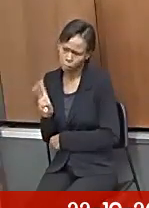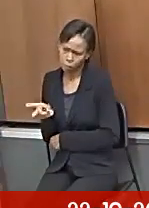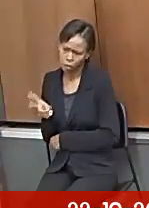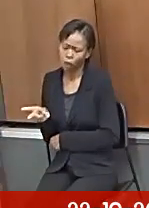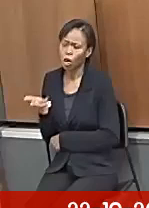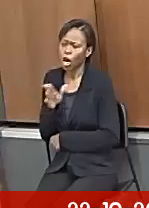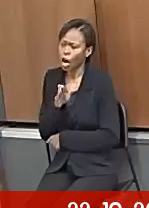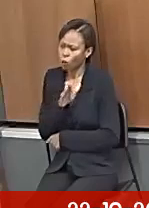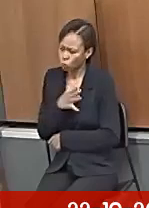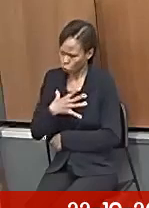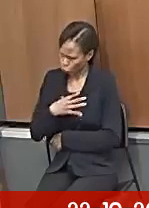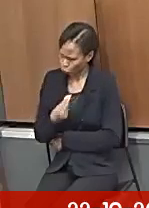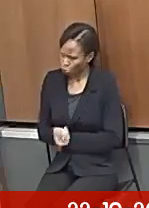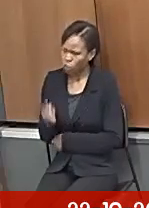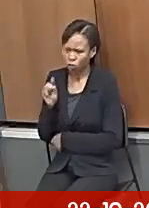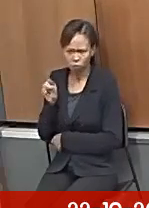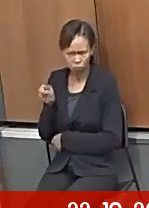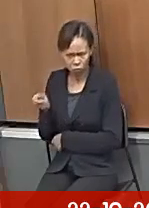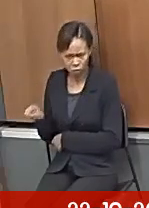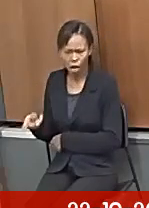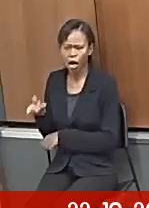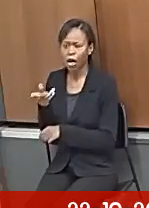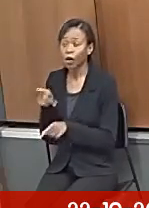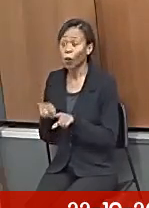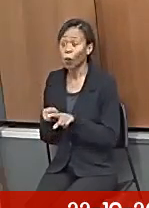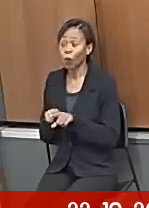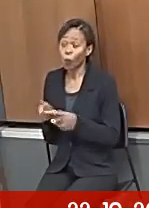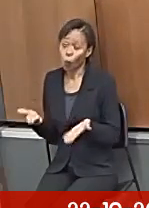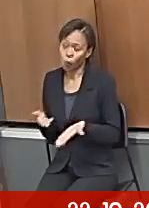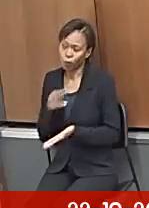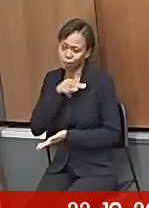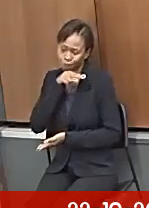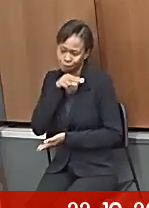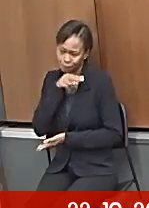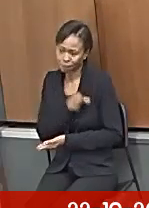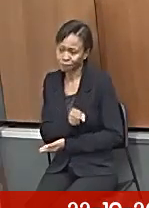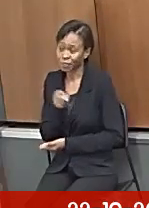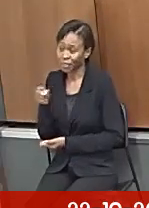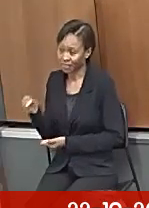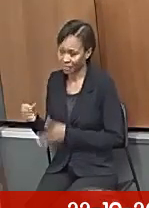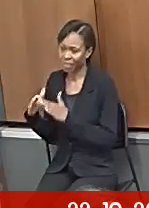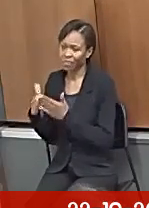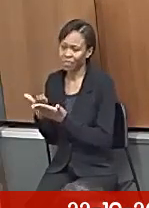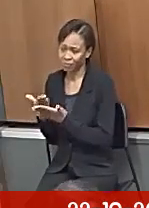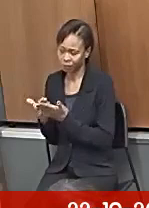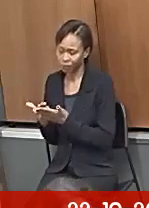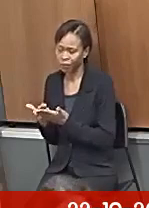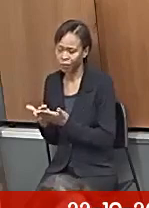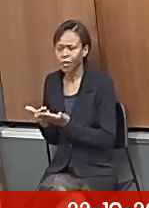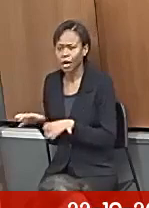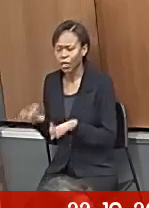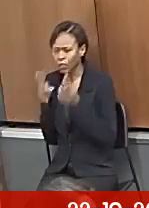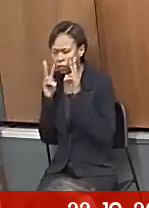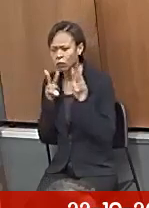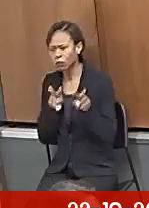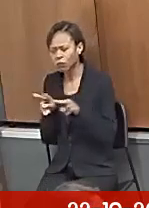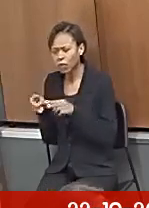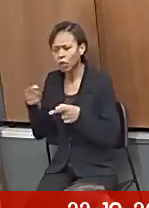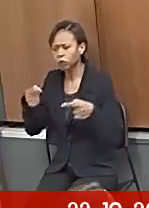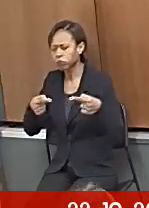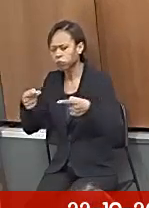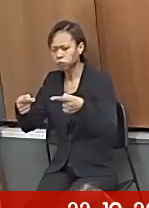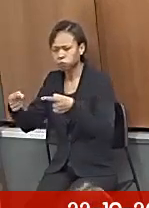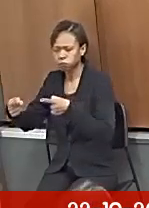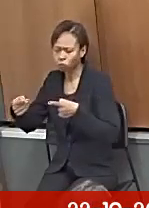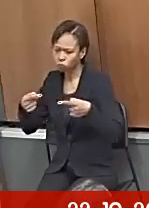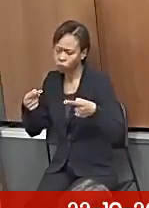meus filhos nessa escola e hoje estou com os meus netos lá. E quando a gente vê essa discussão, que eu